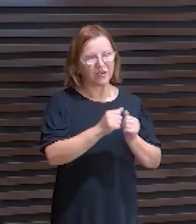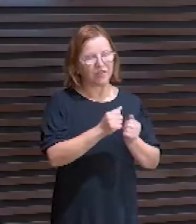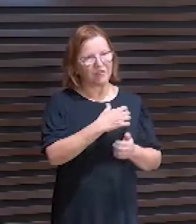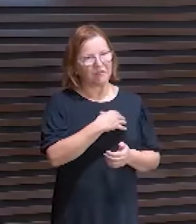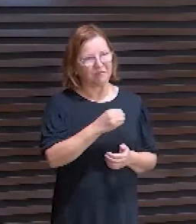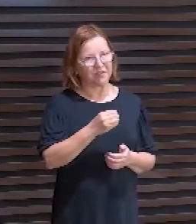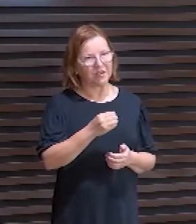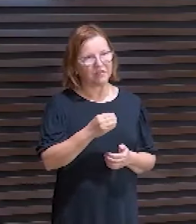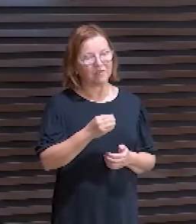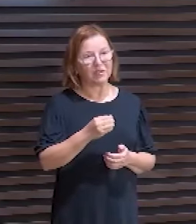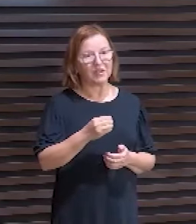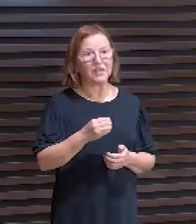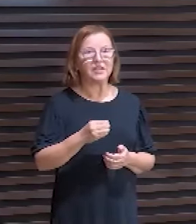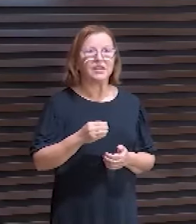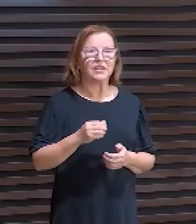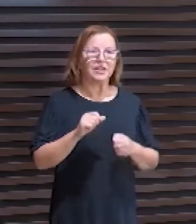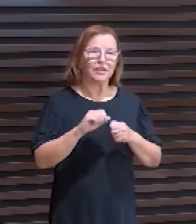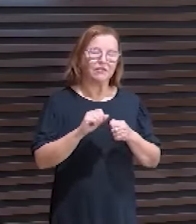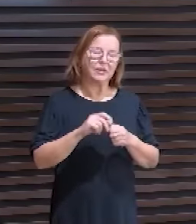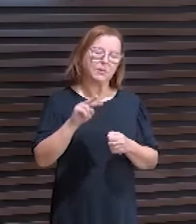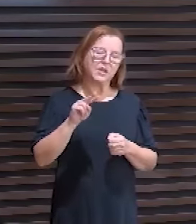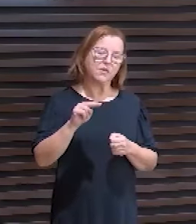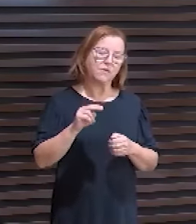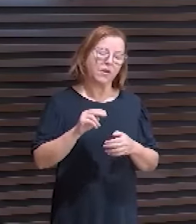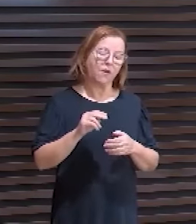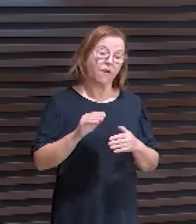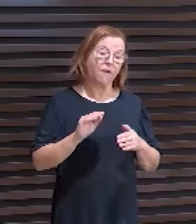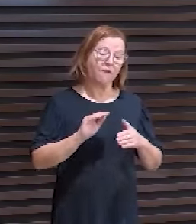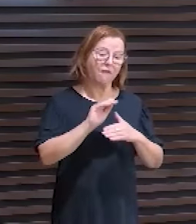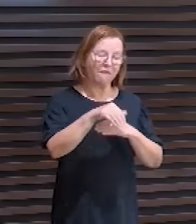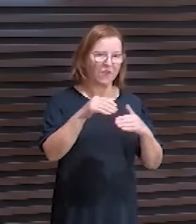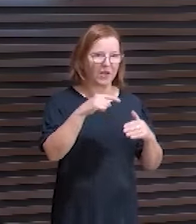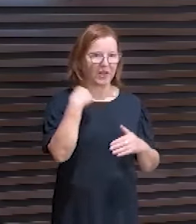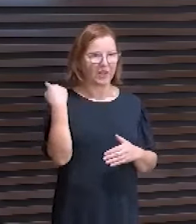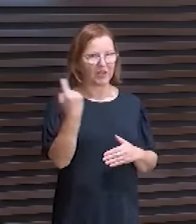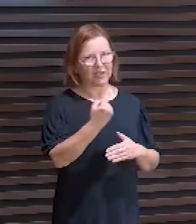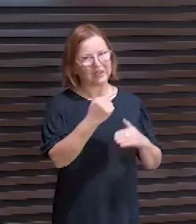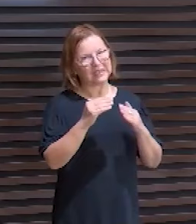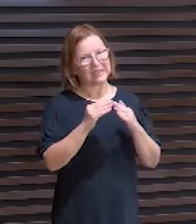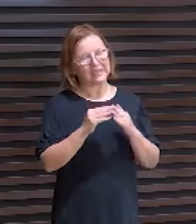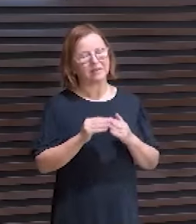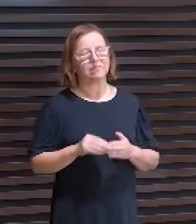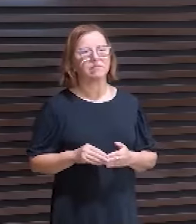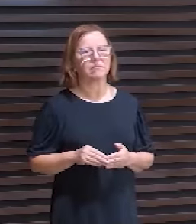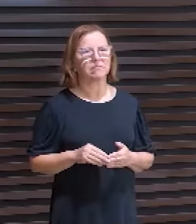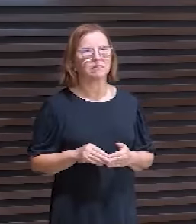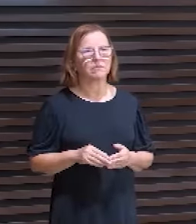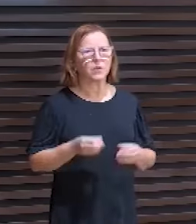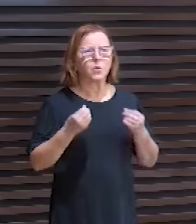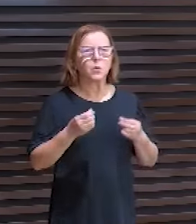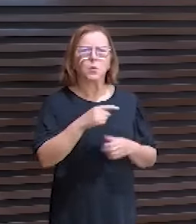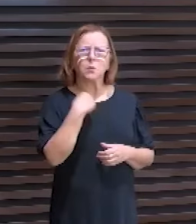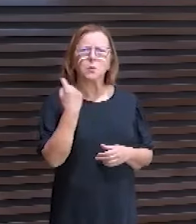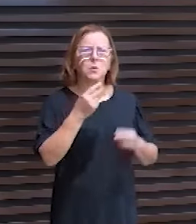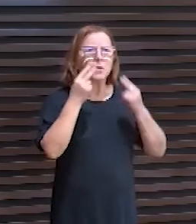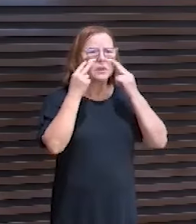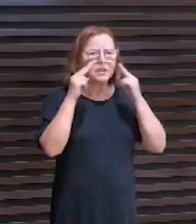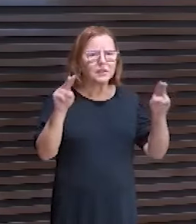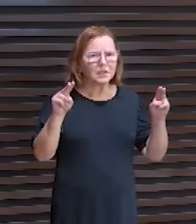de nossas casas Como que é o nosso testemunho como